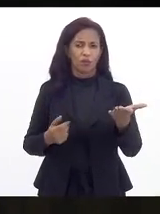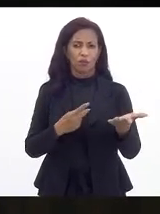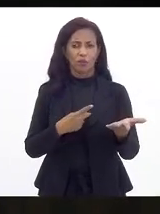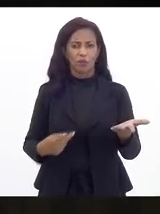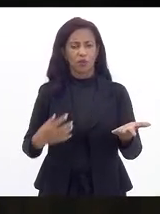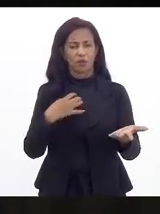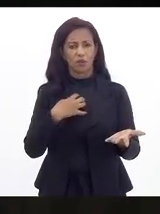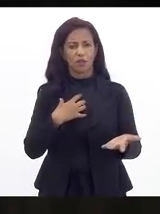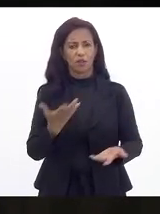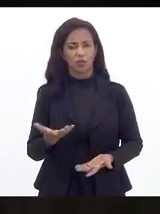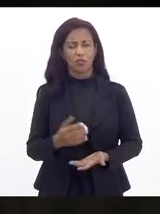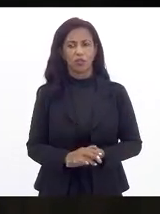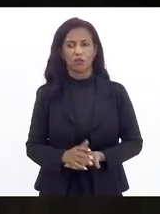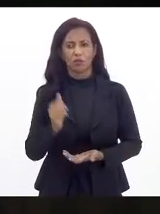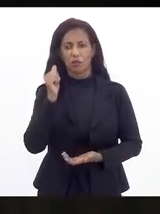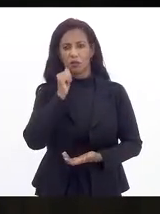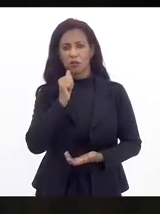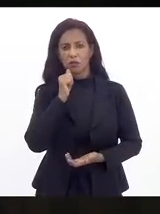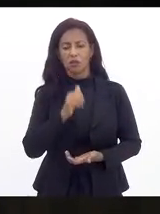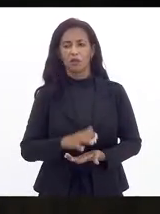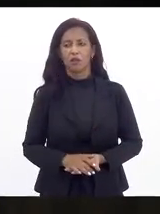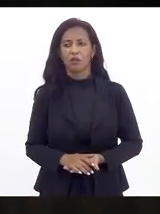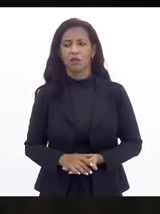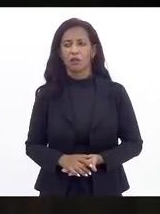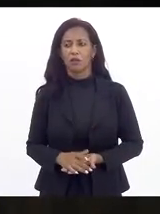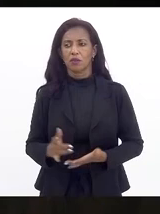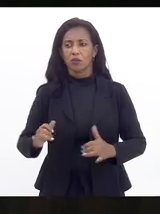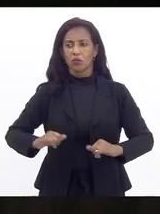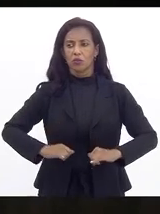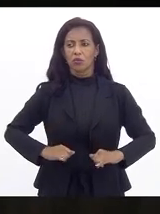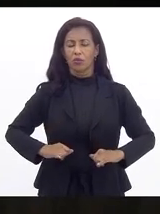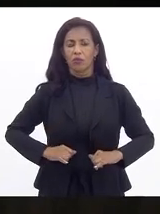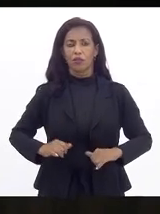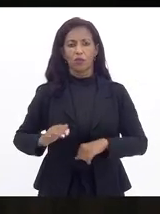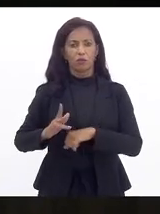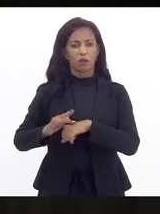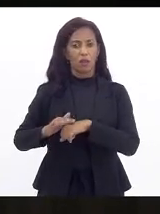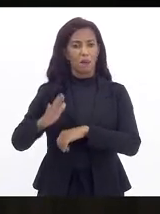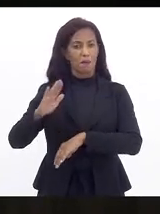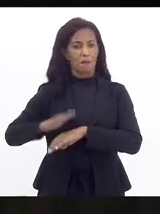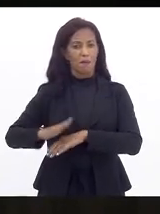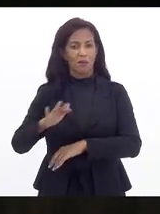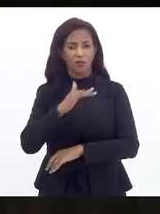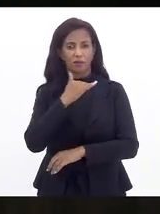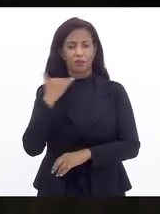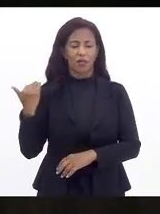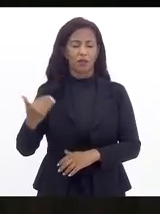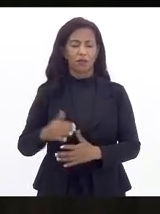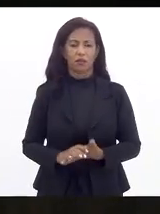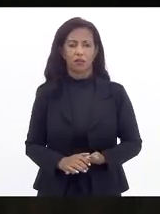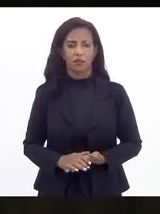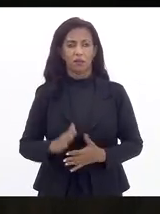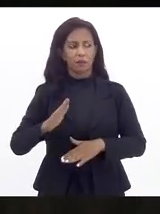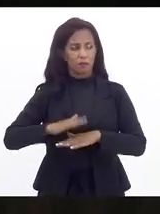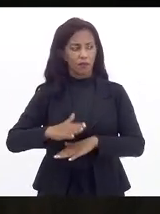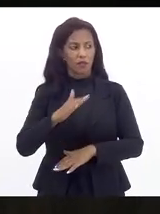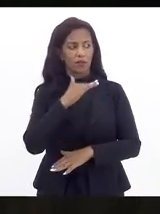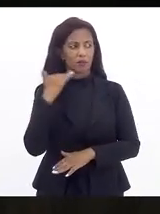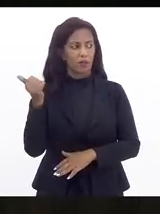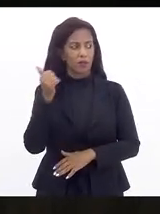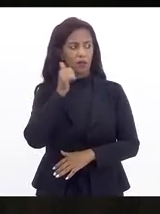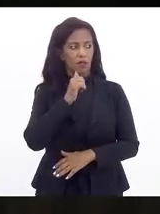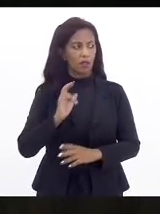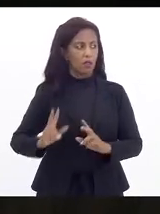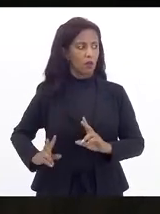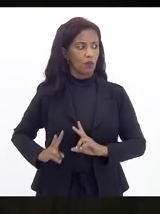nesse sentido para as mulheres que estão sofrendo com essa doença que mais mata, ainda que mais mata as nossas mulheres,